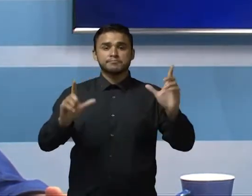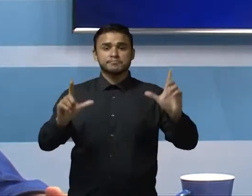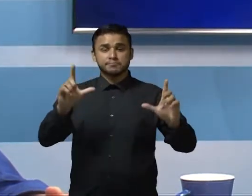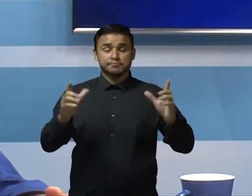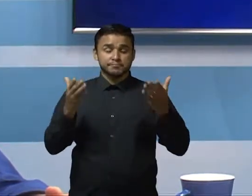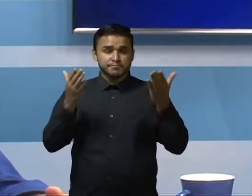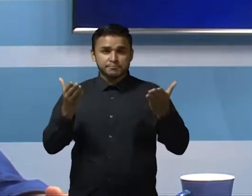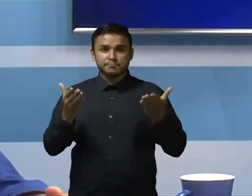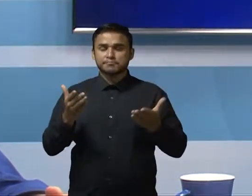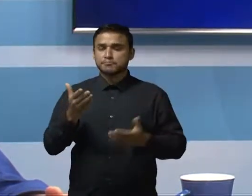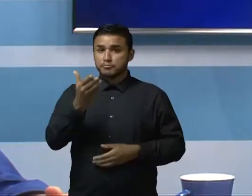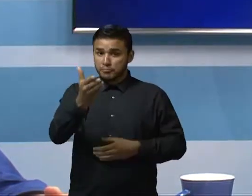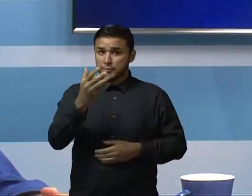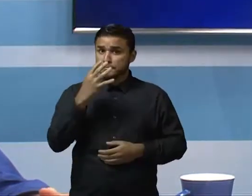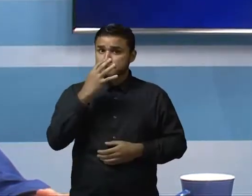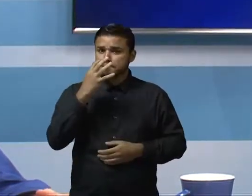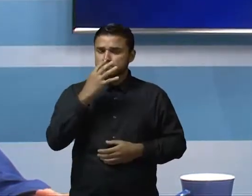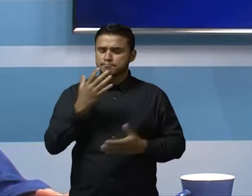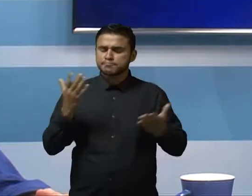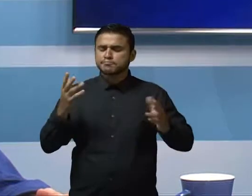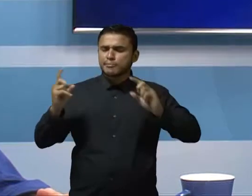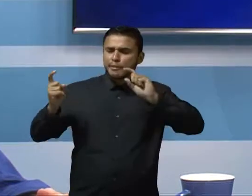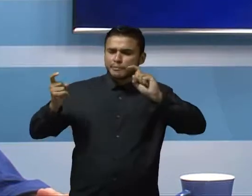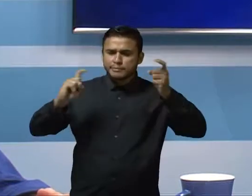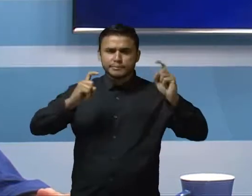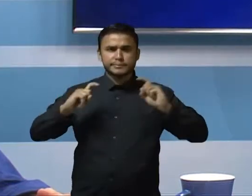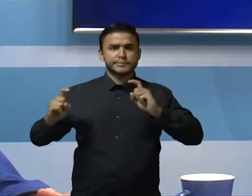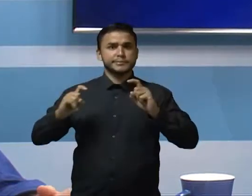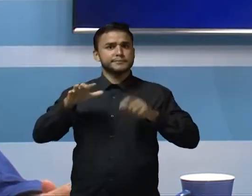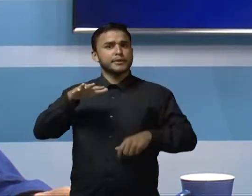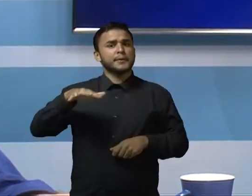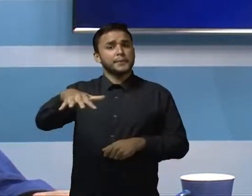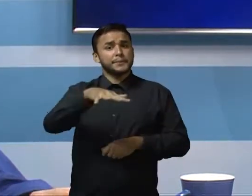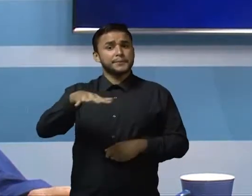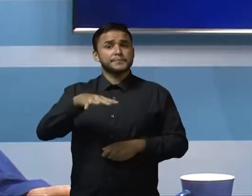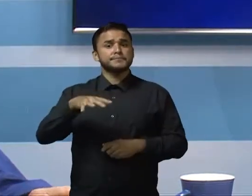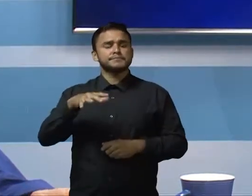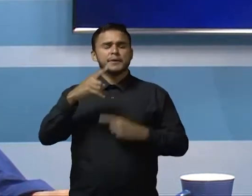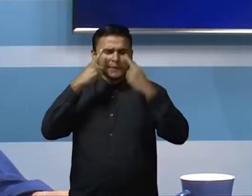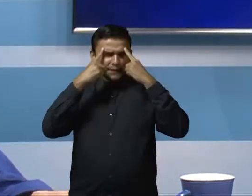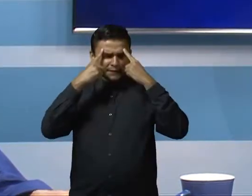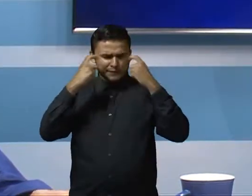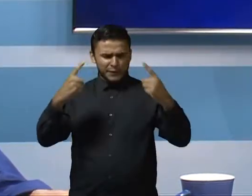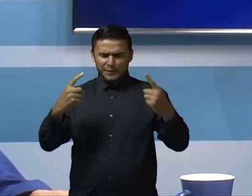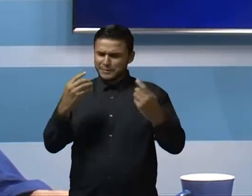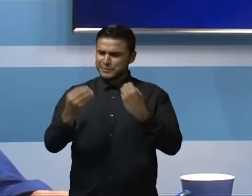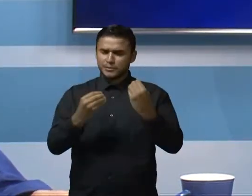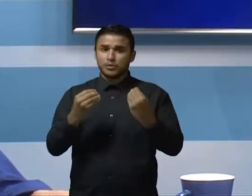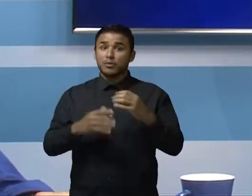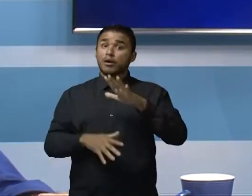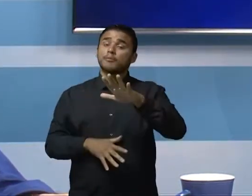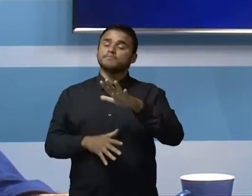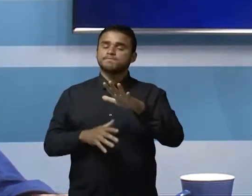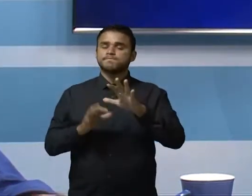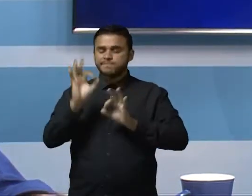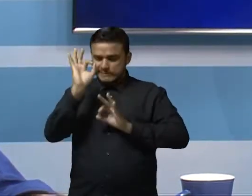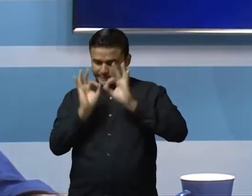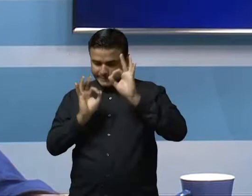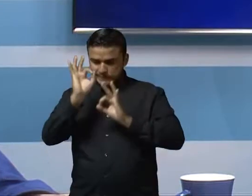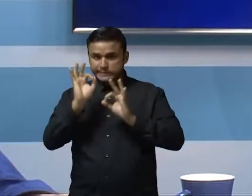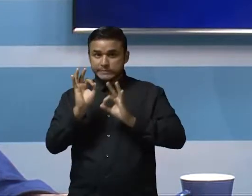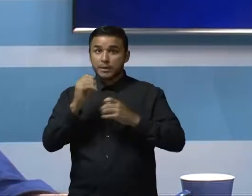nova estrutura de combate à violência, portanto, de segurança pública, que começa a ser construído para o